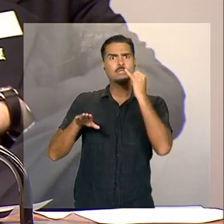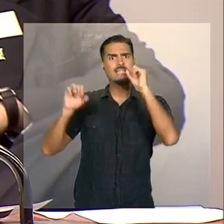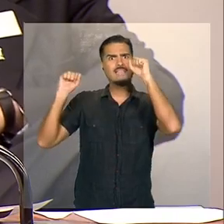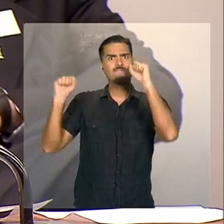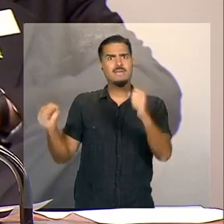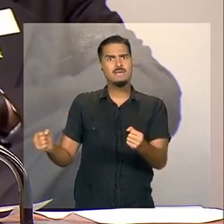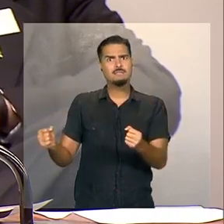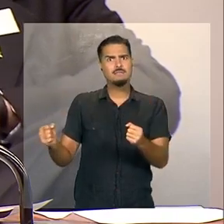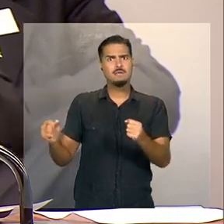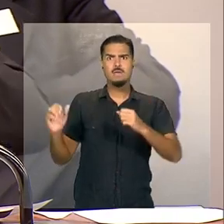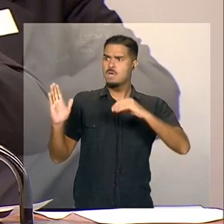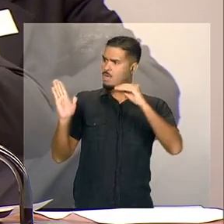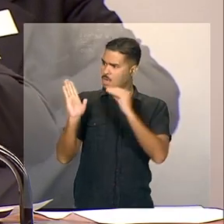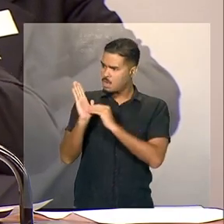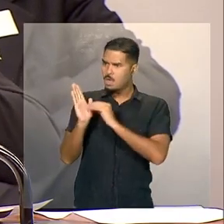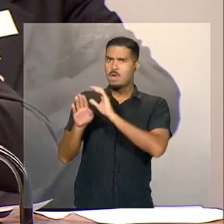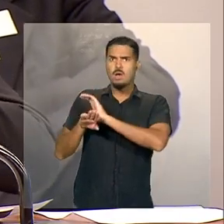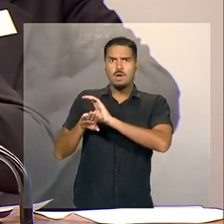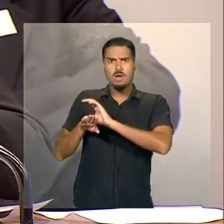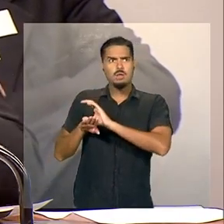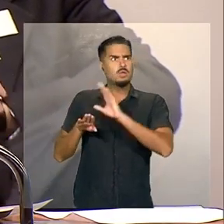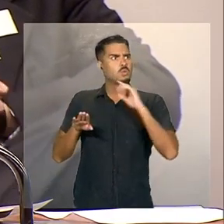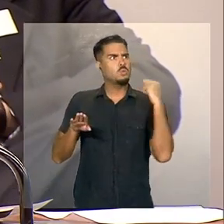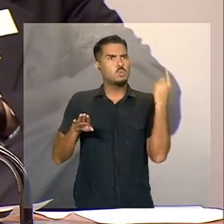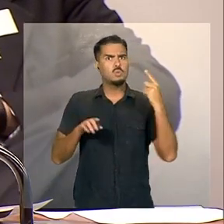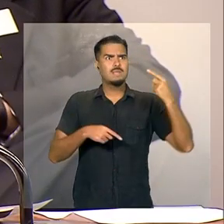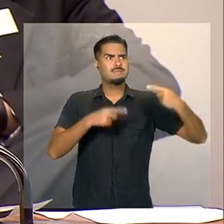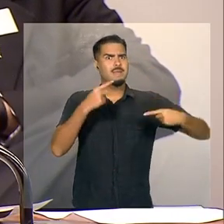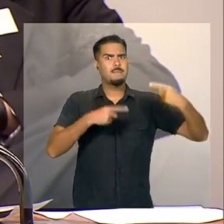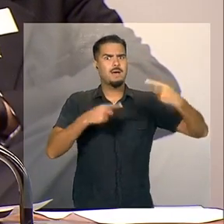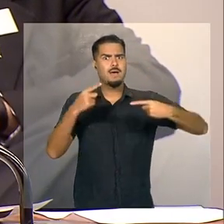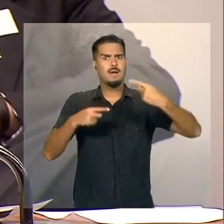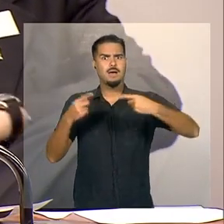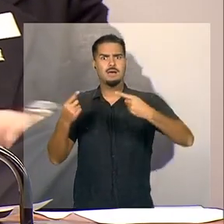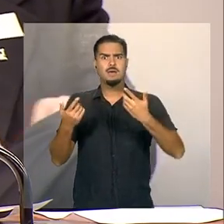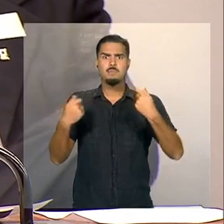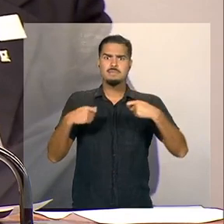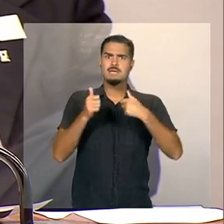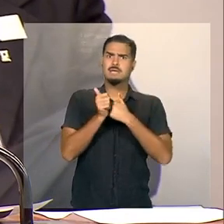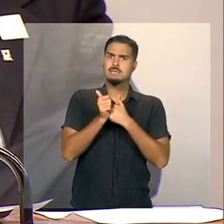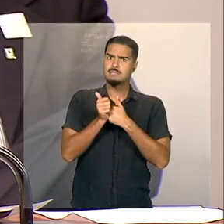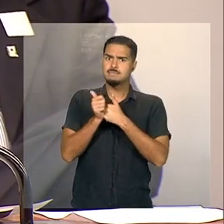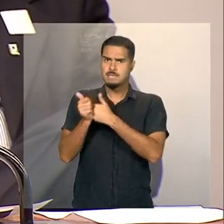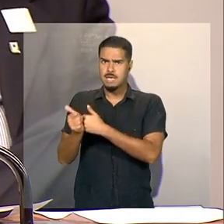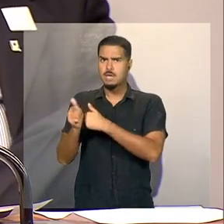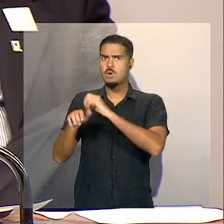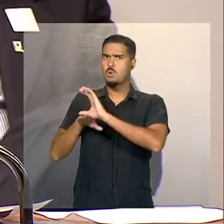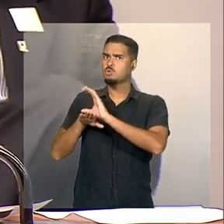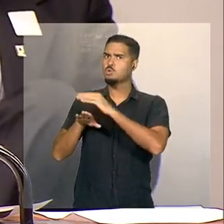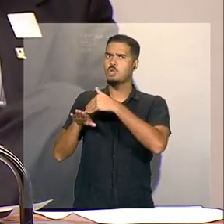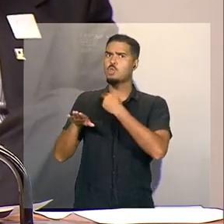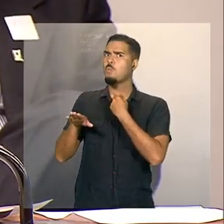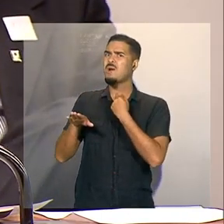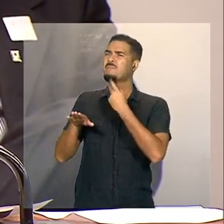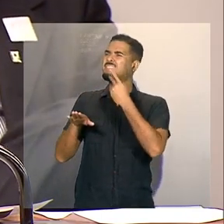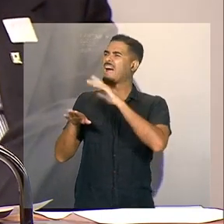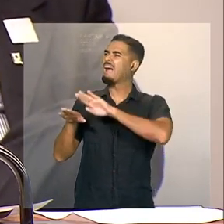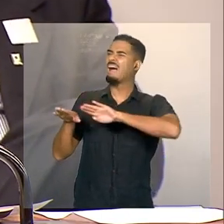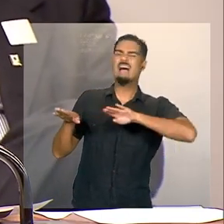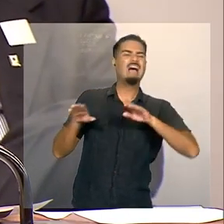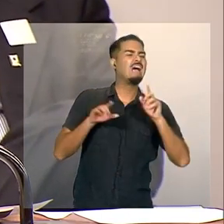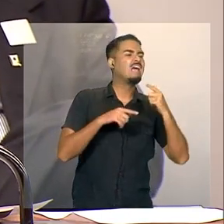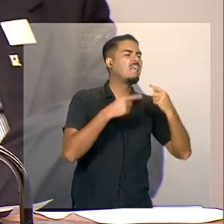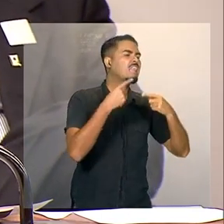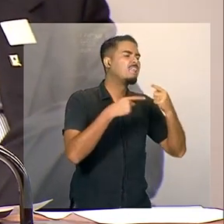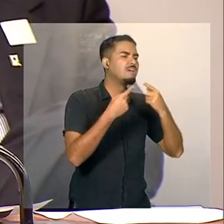na Constituição, todos os debates que poderíamos ter têm que ser dentro da Constituição. E aí se pretende